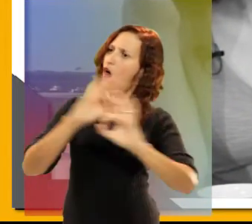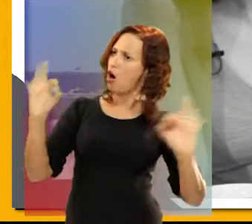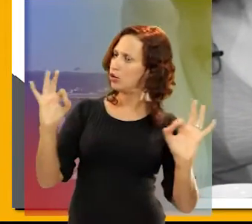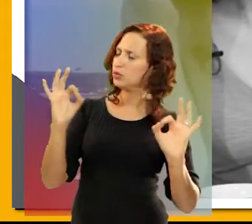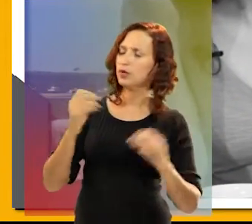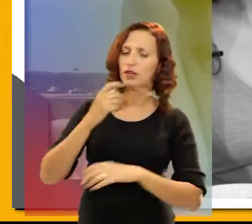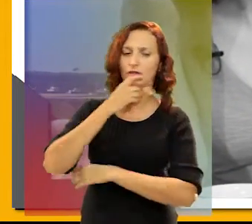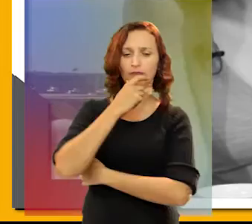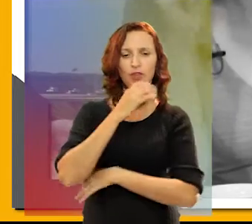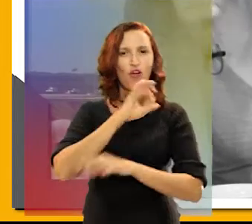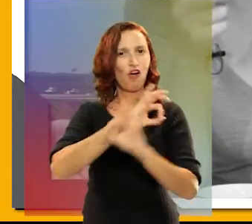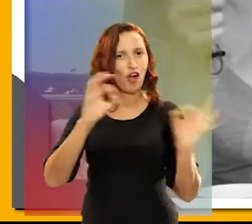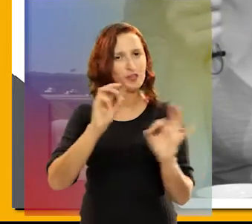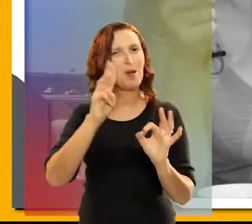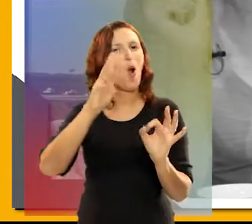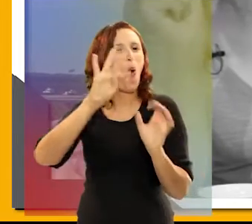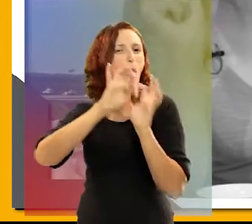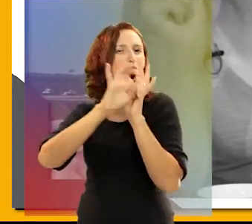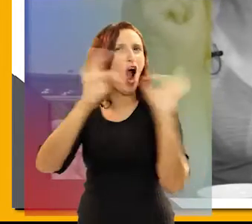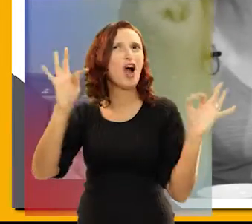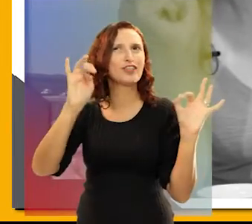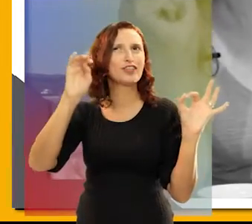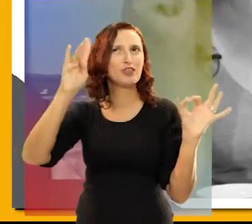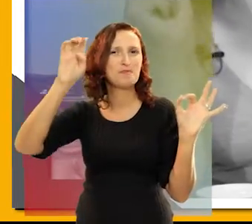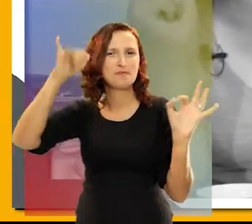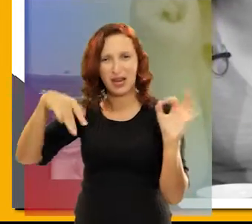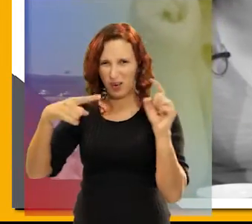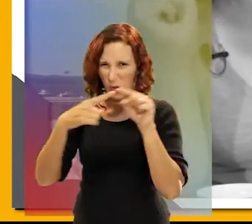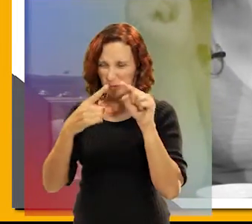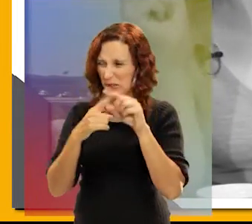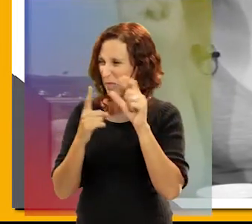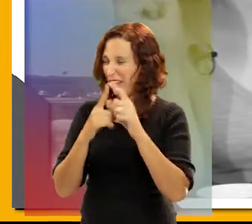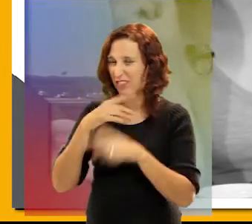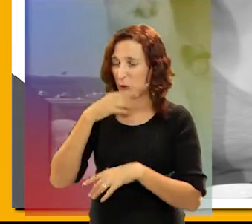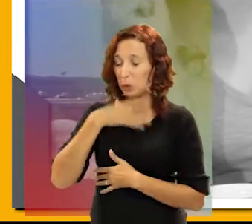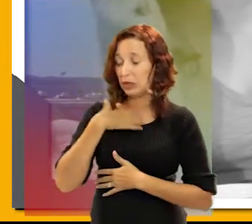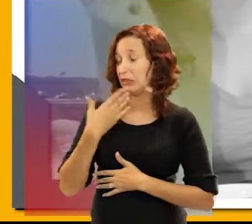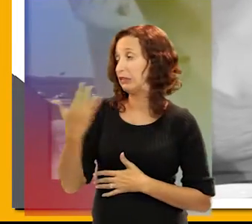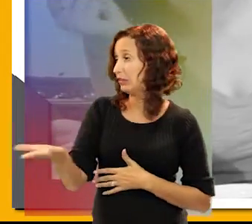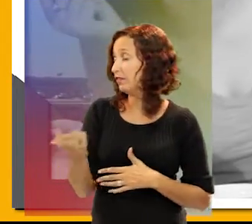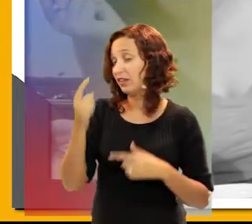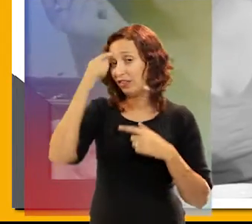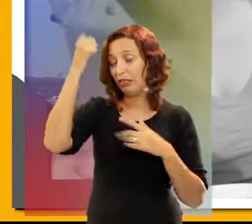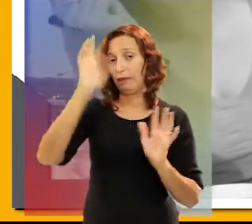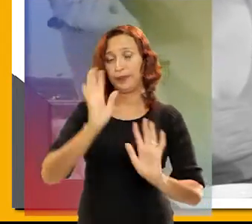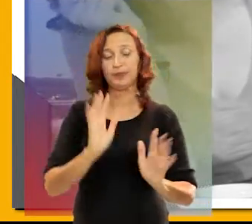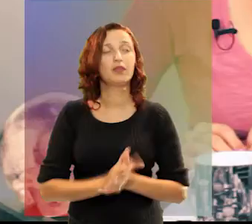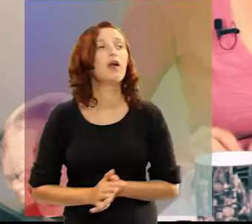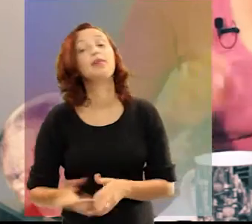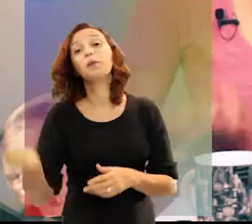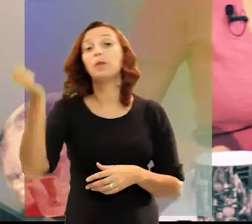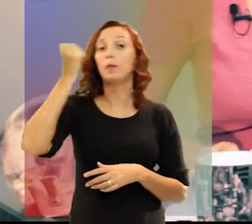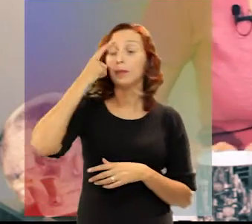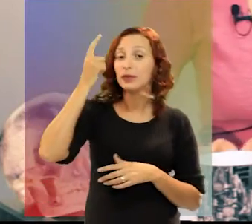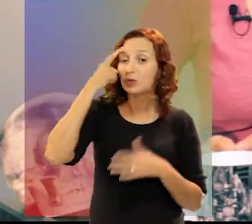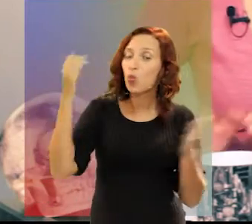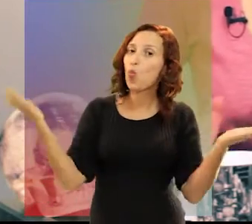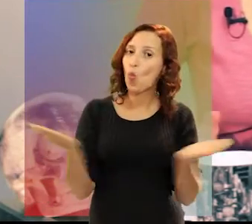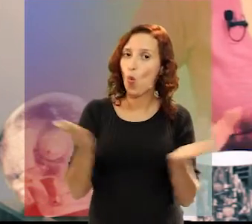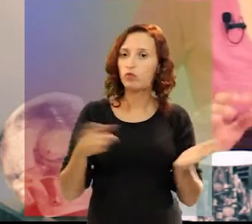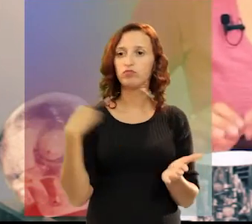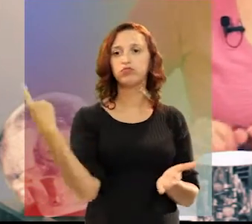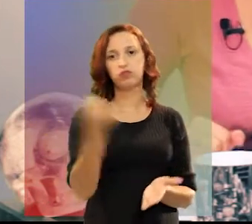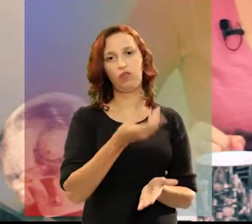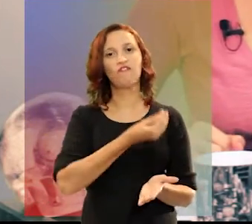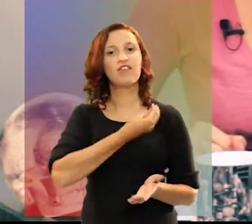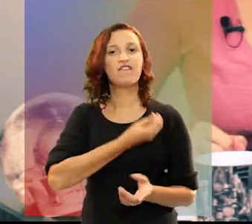ótima? Ótima. Nossa. Ai, que péssimo. Foi terrível. Então, pensando na situação